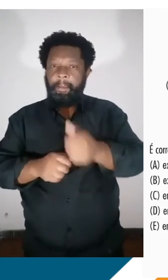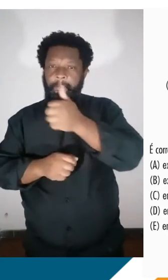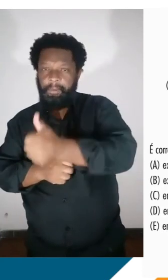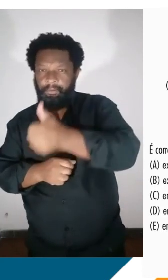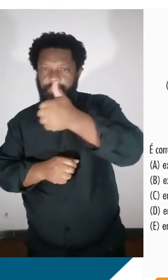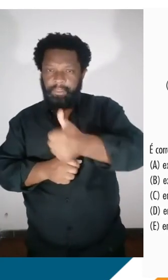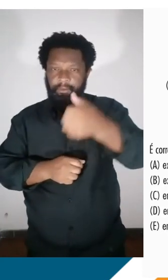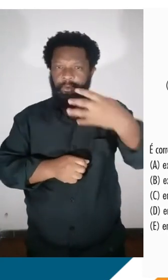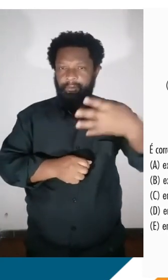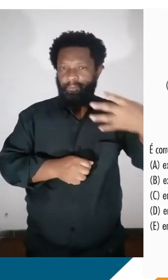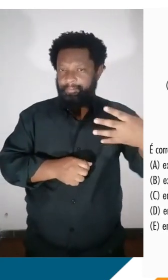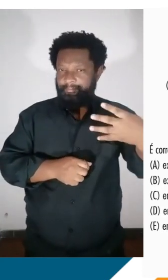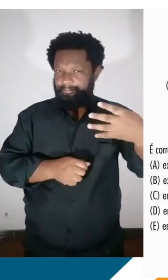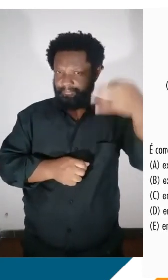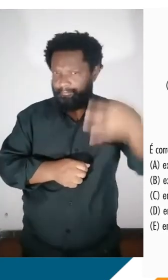1144, é isso?